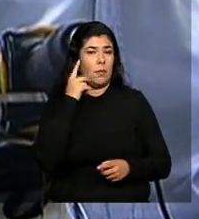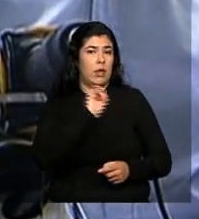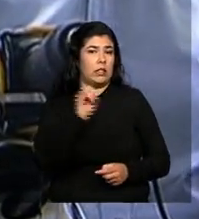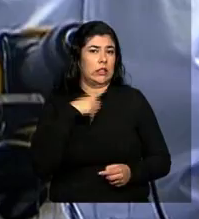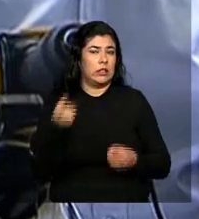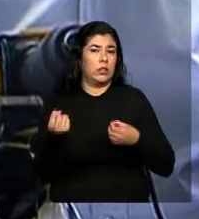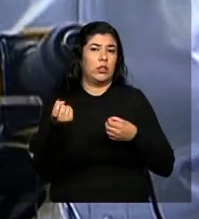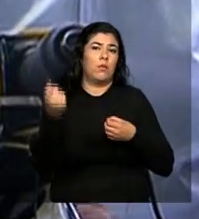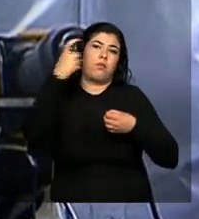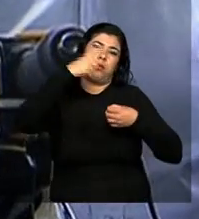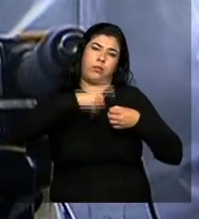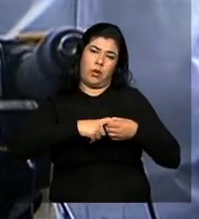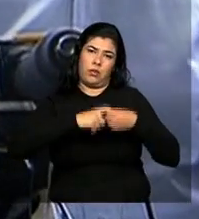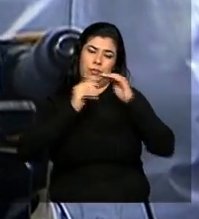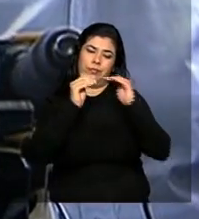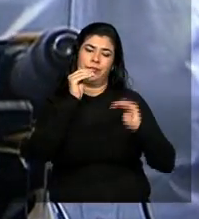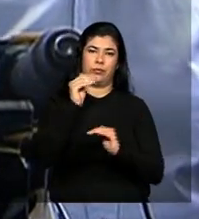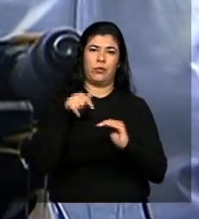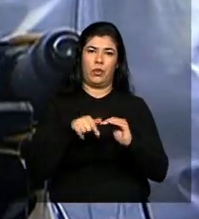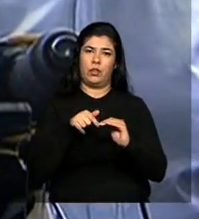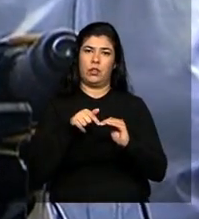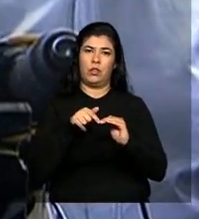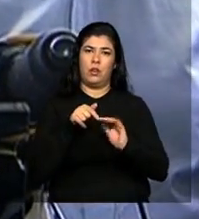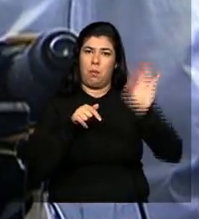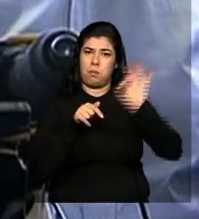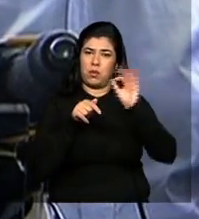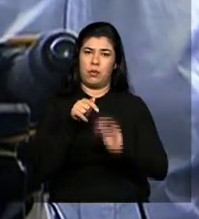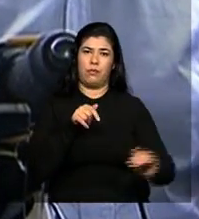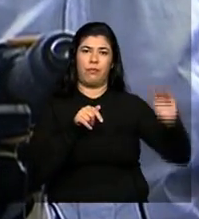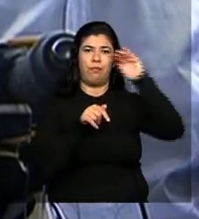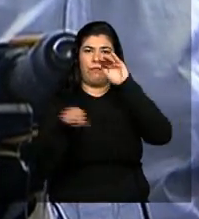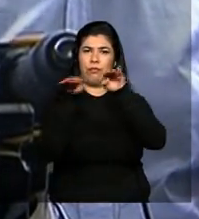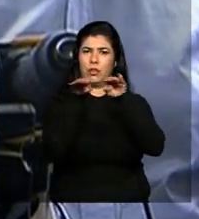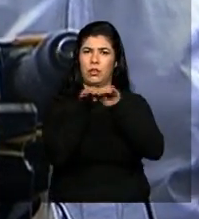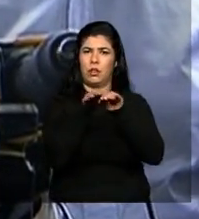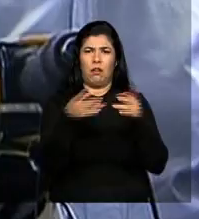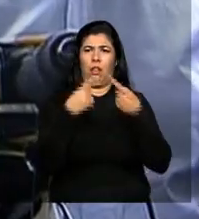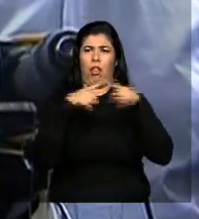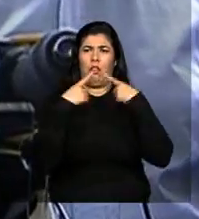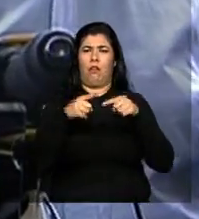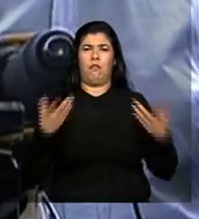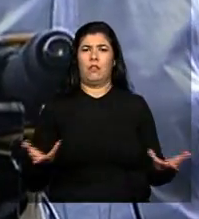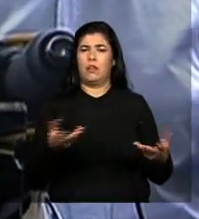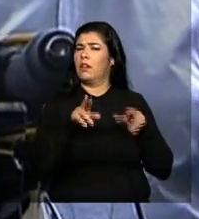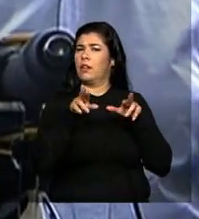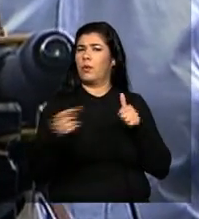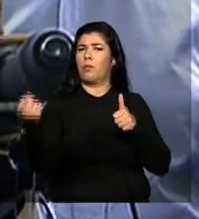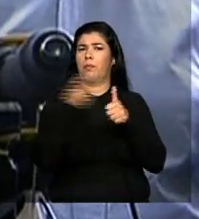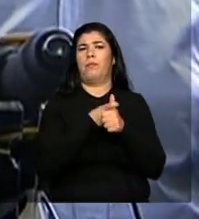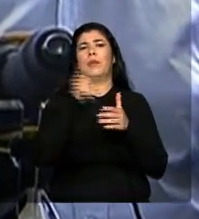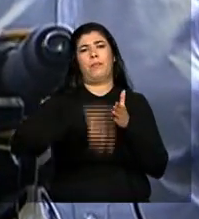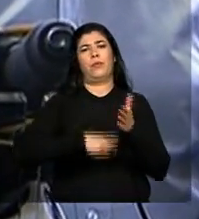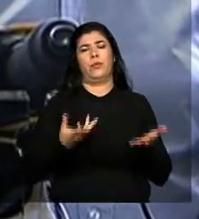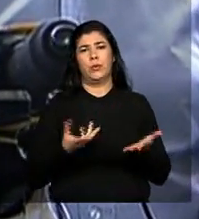CID, né, recebemos críticas. Aí nós voltamos com a CID e nós tornamos a receber crítica. A mesma coisa com impostos.